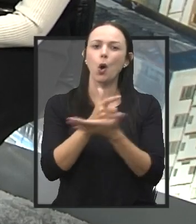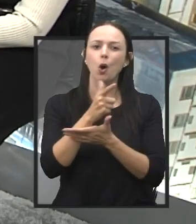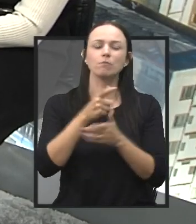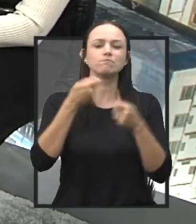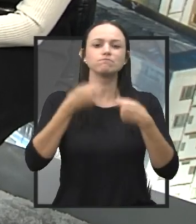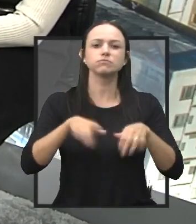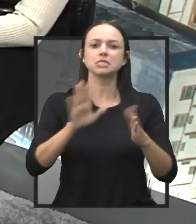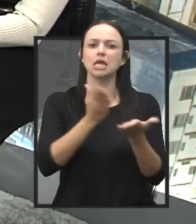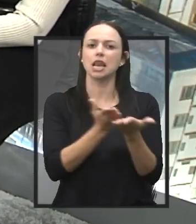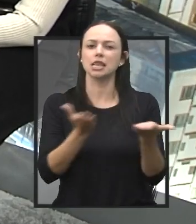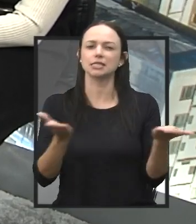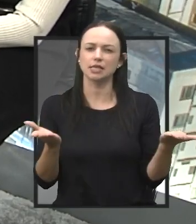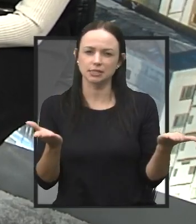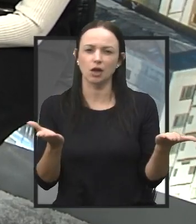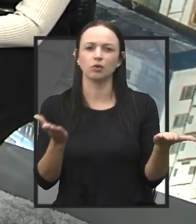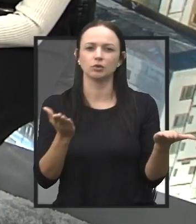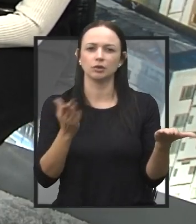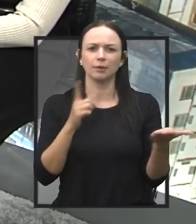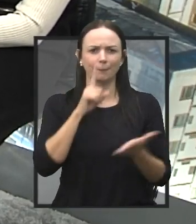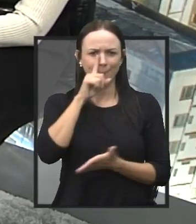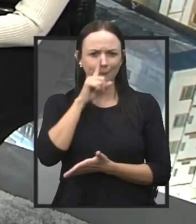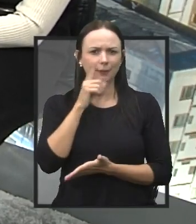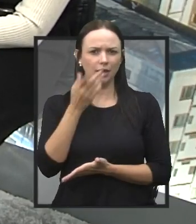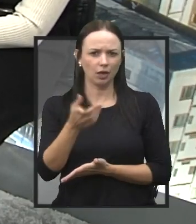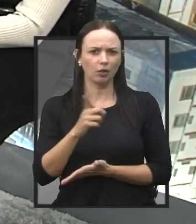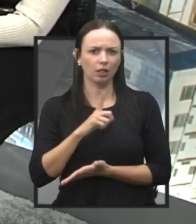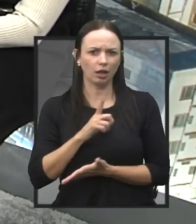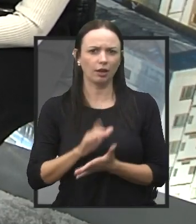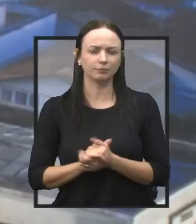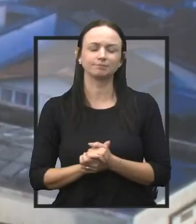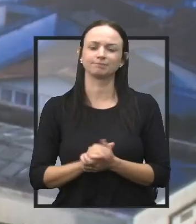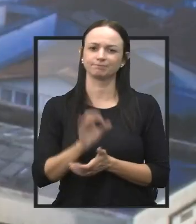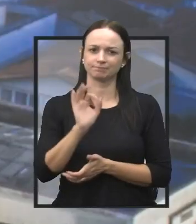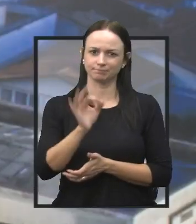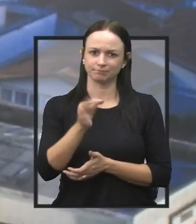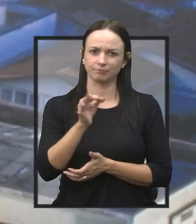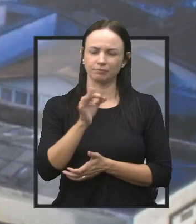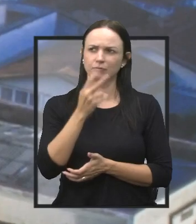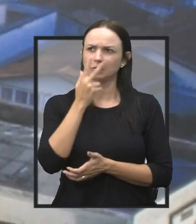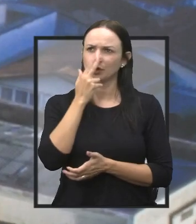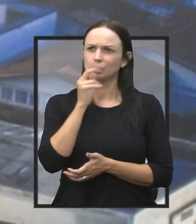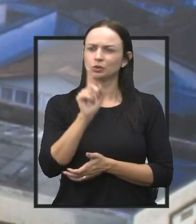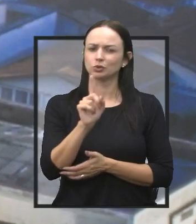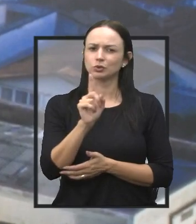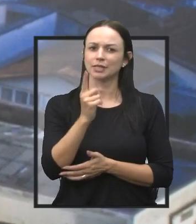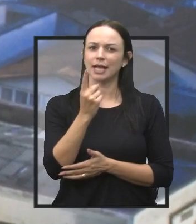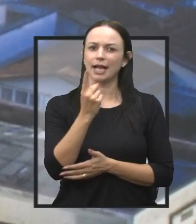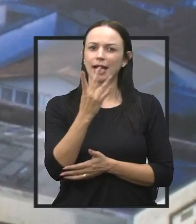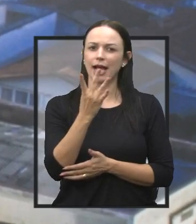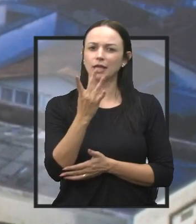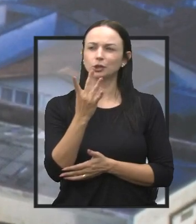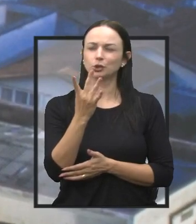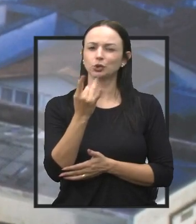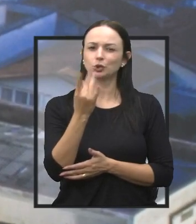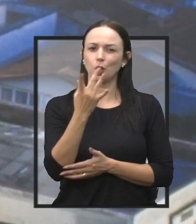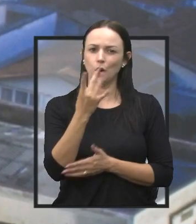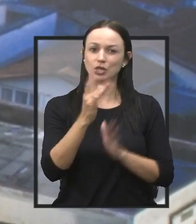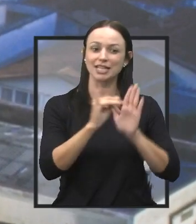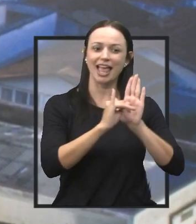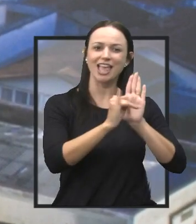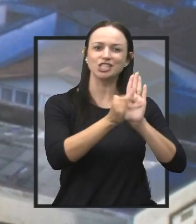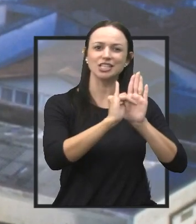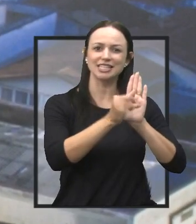de licitação, sobre o perigo disso, né? Exato. Acho que foram cerca de 14